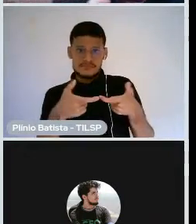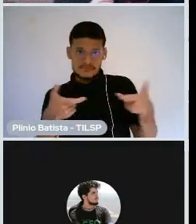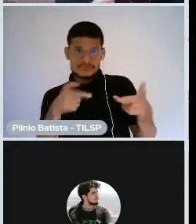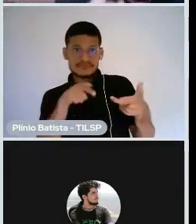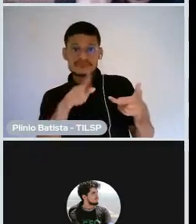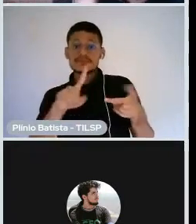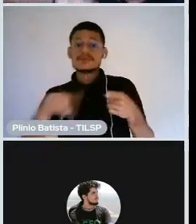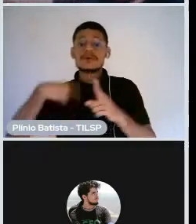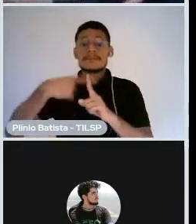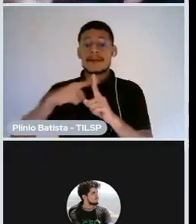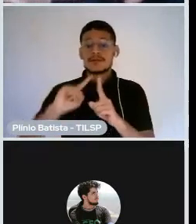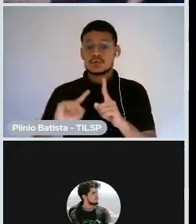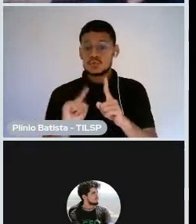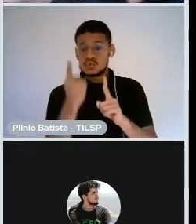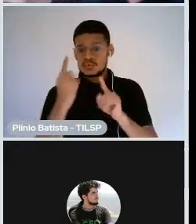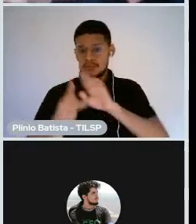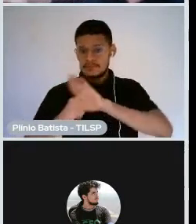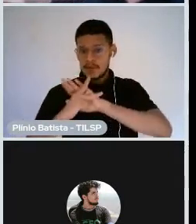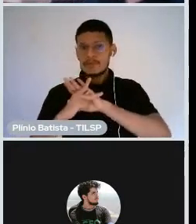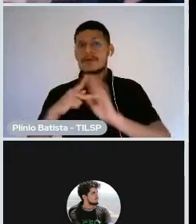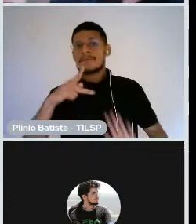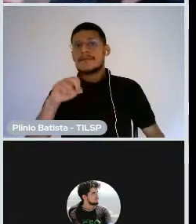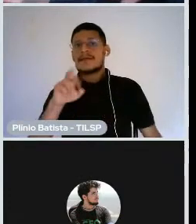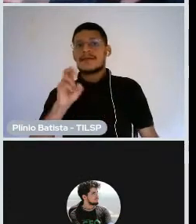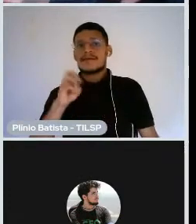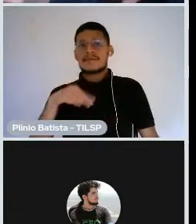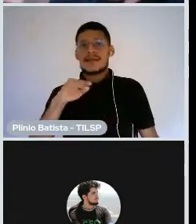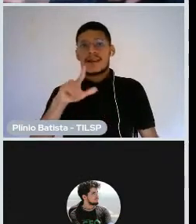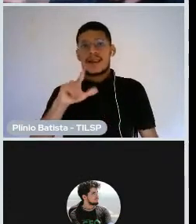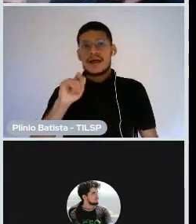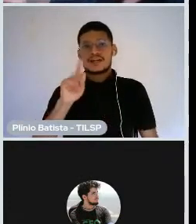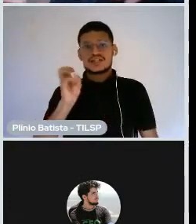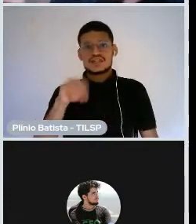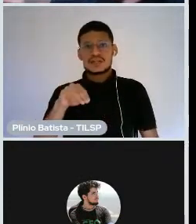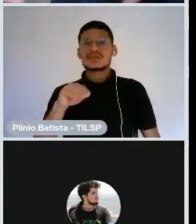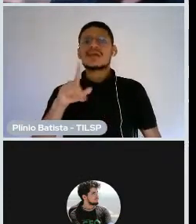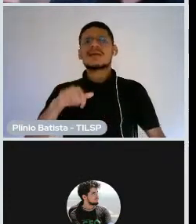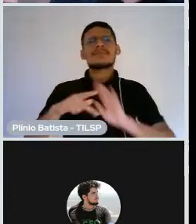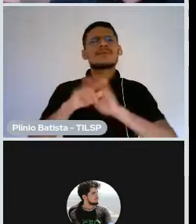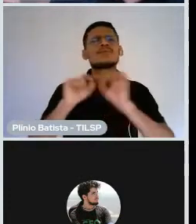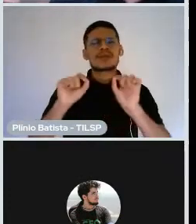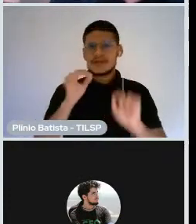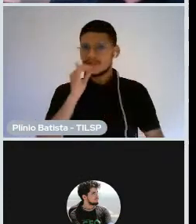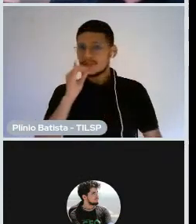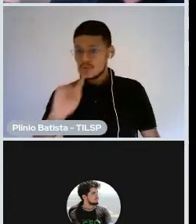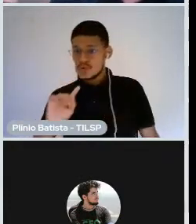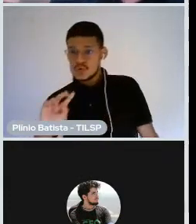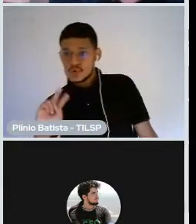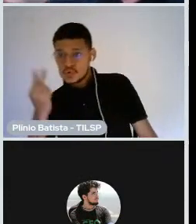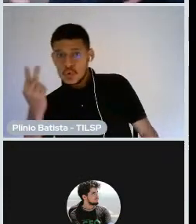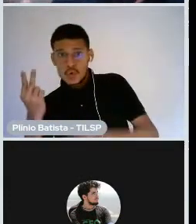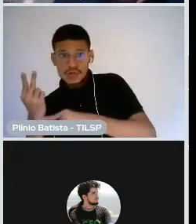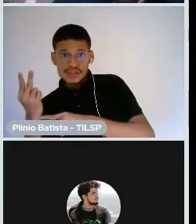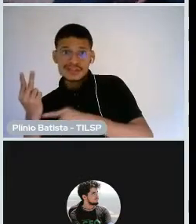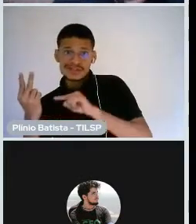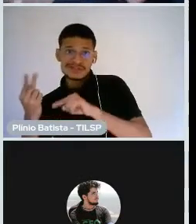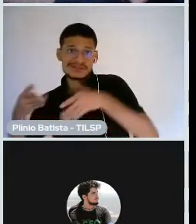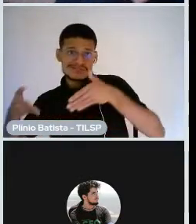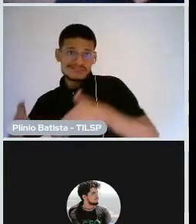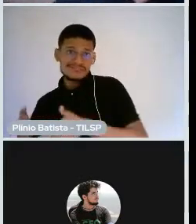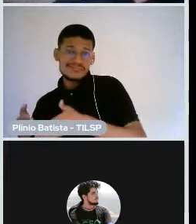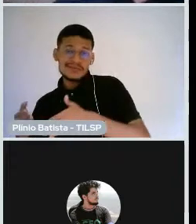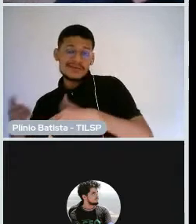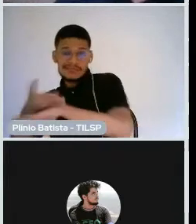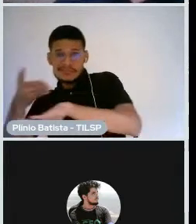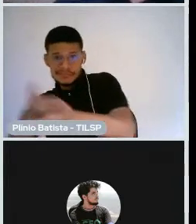mais 1 de permilagem, que é o 2 da taxa de imigração, menos a taxa de imigração, dá 1, e